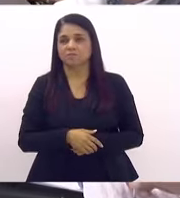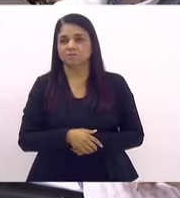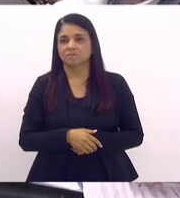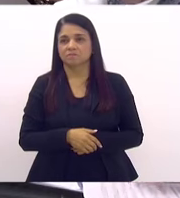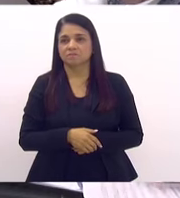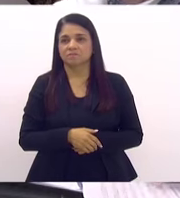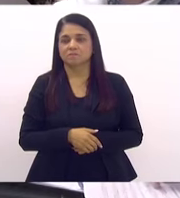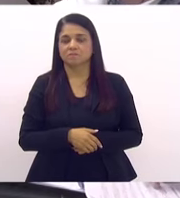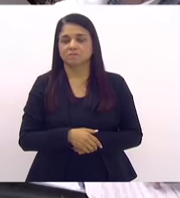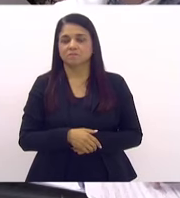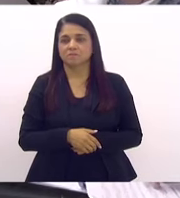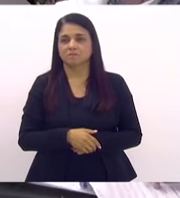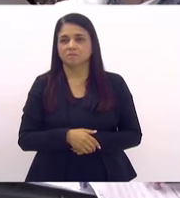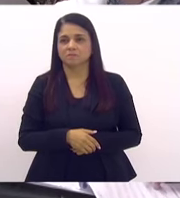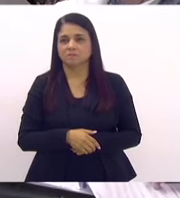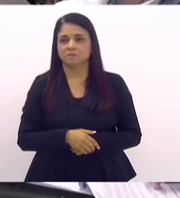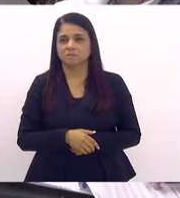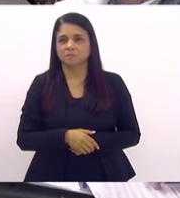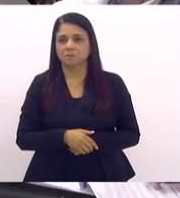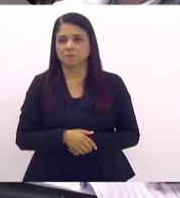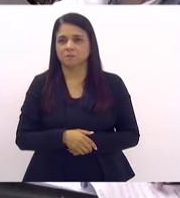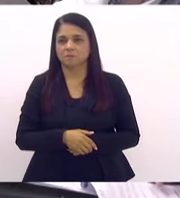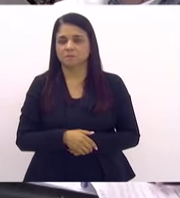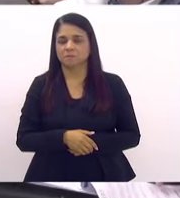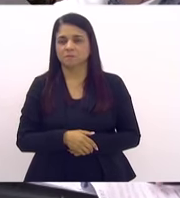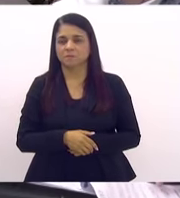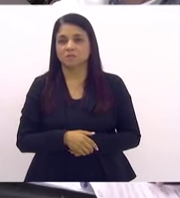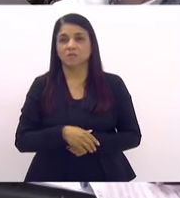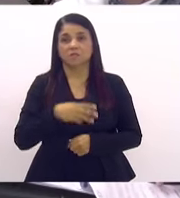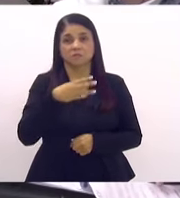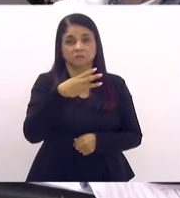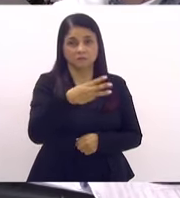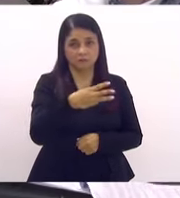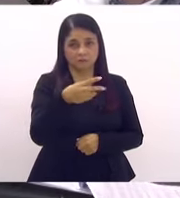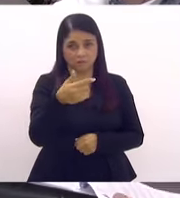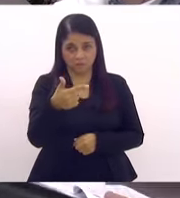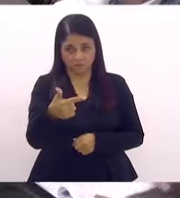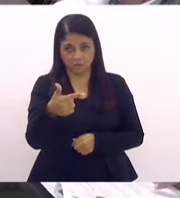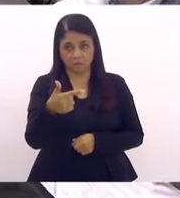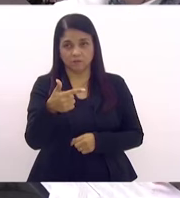a todos os escusas, a todos os colegas. O 32.